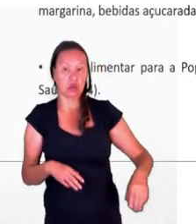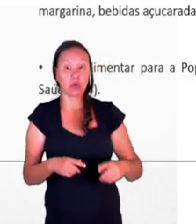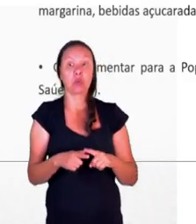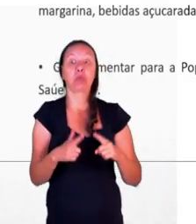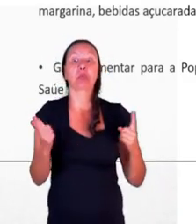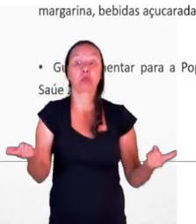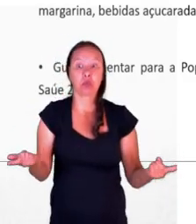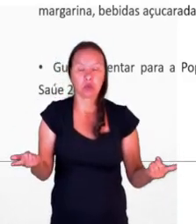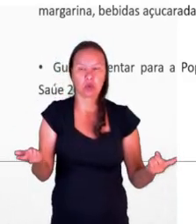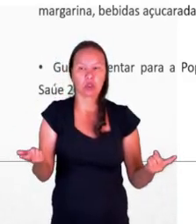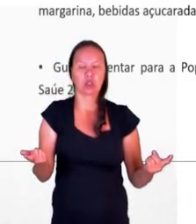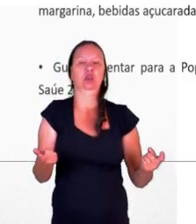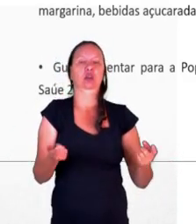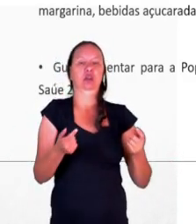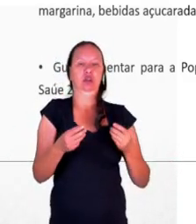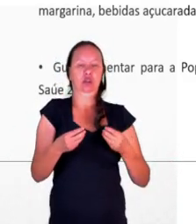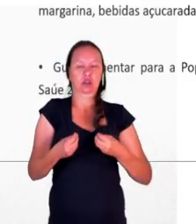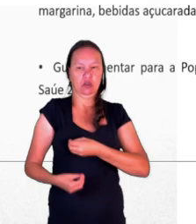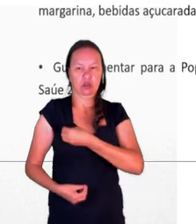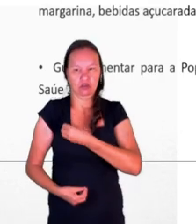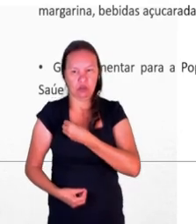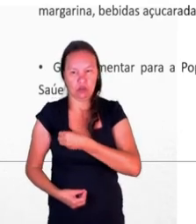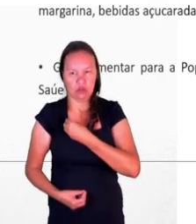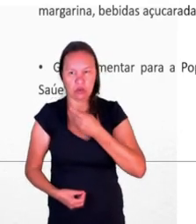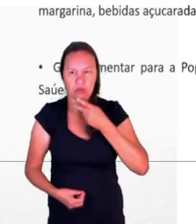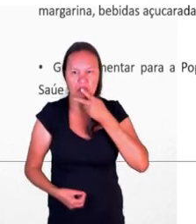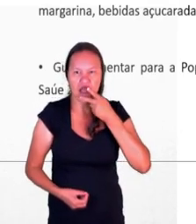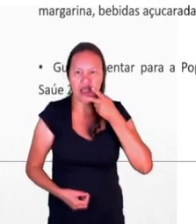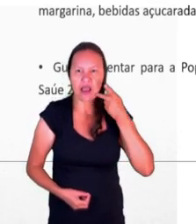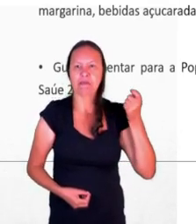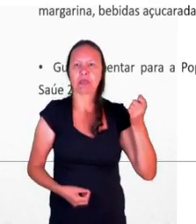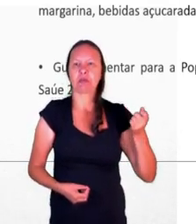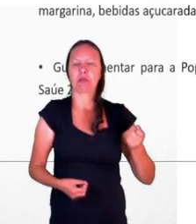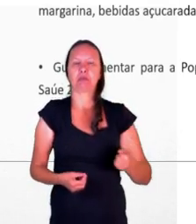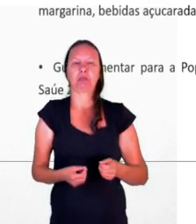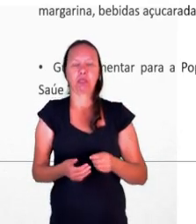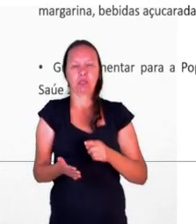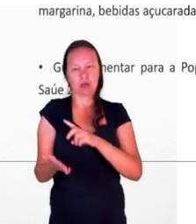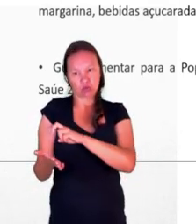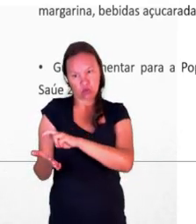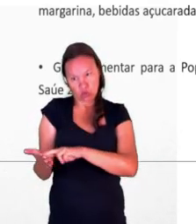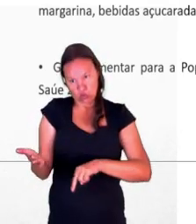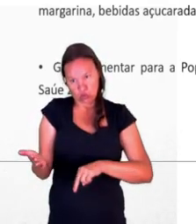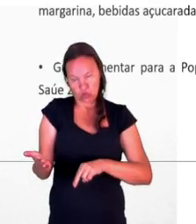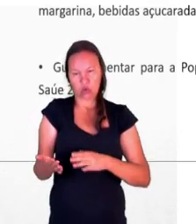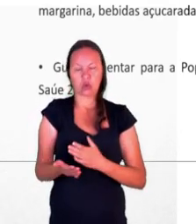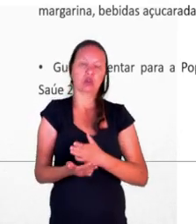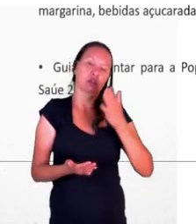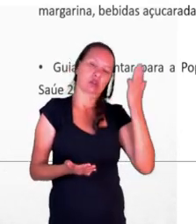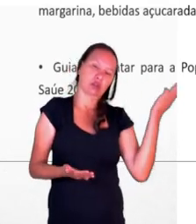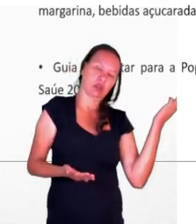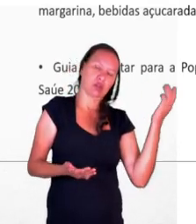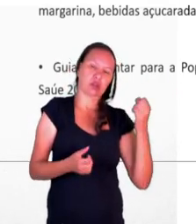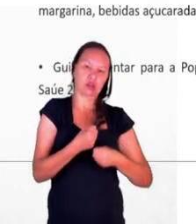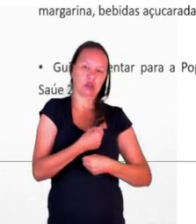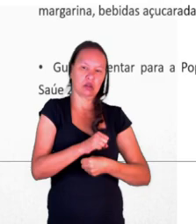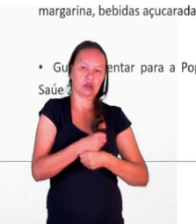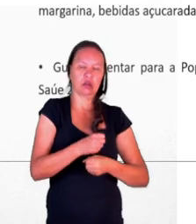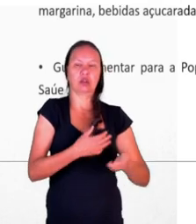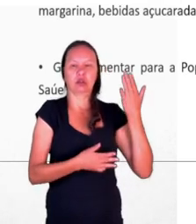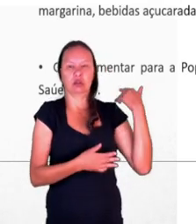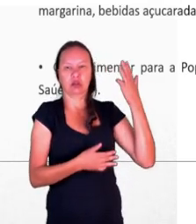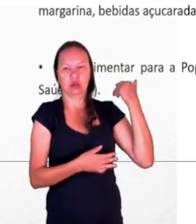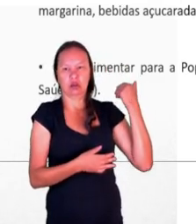vivemos uma guerra do Sabor entre as grandes transnacionais num documento que vazou no ano passado a Nestlé